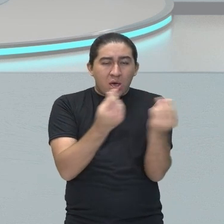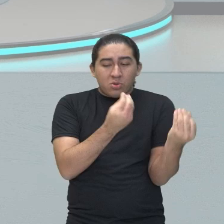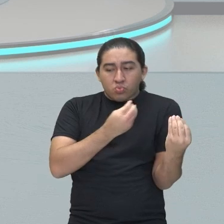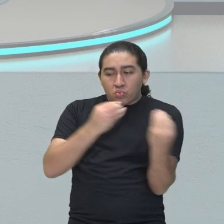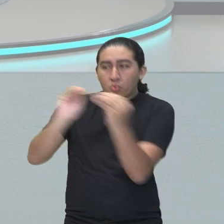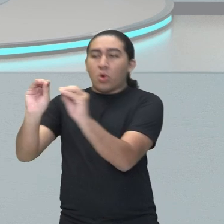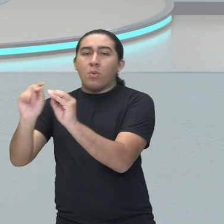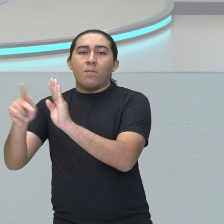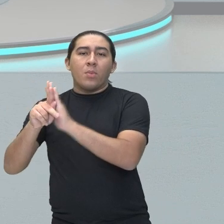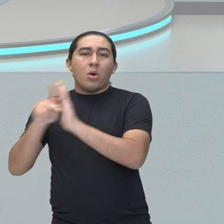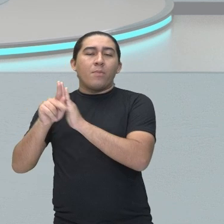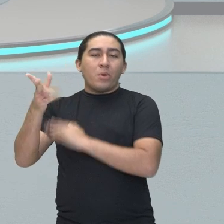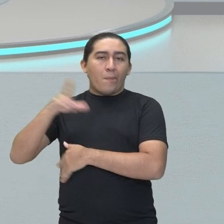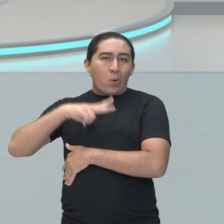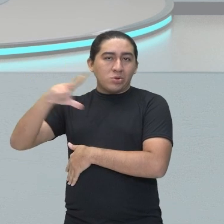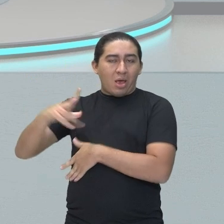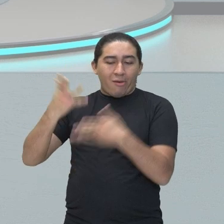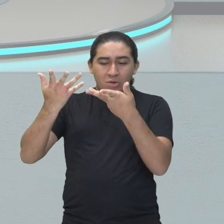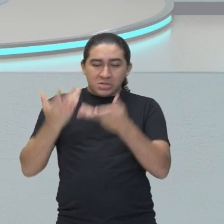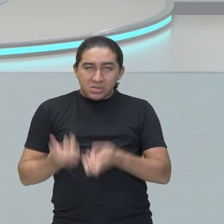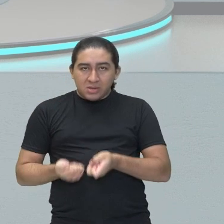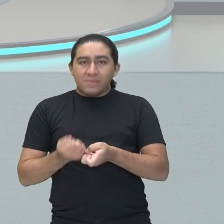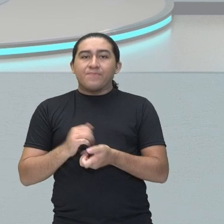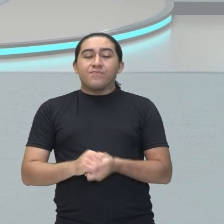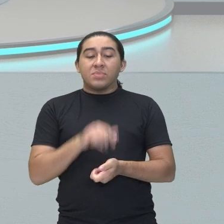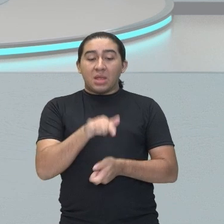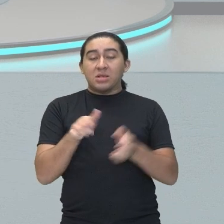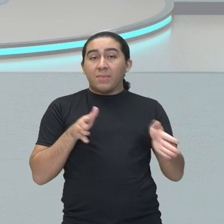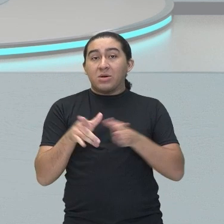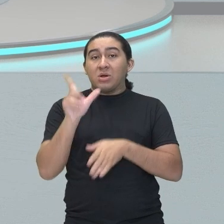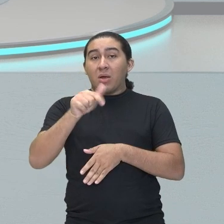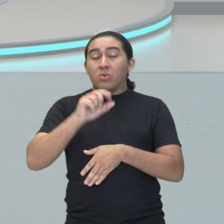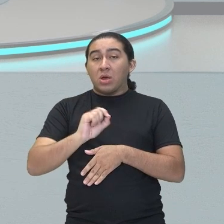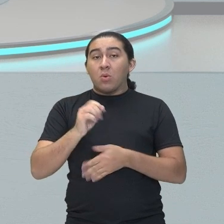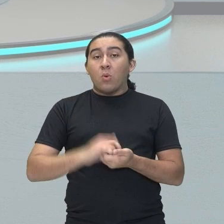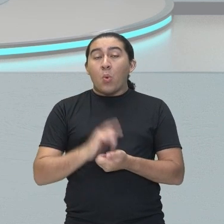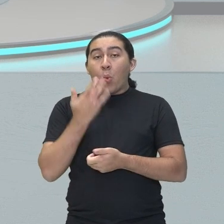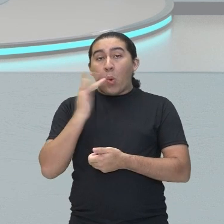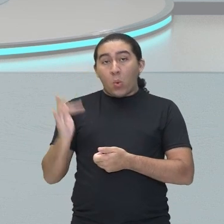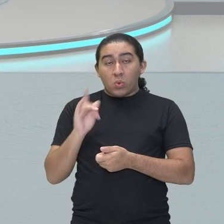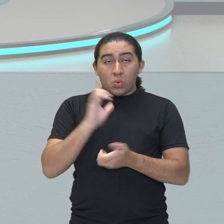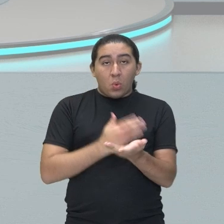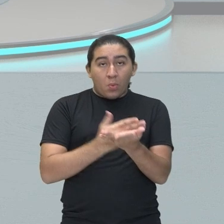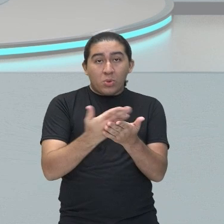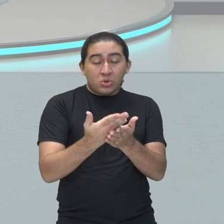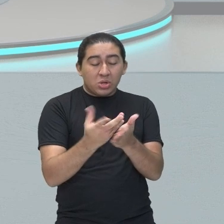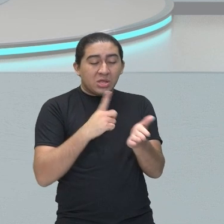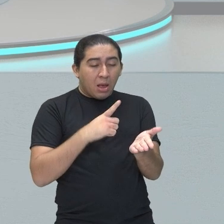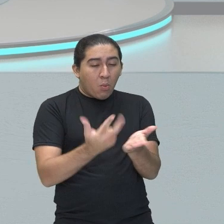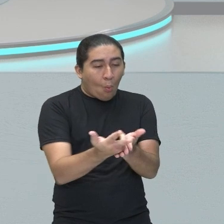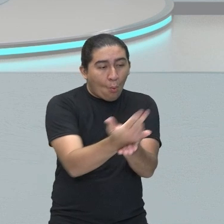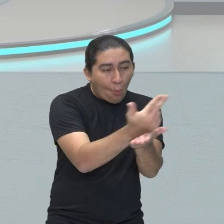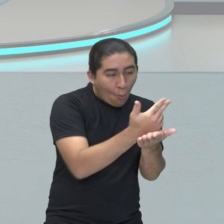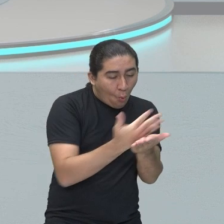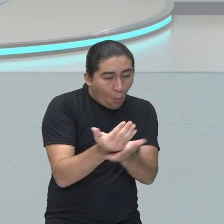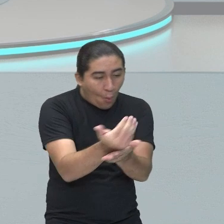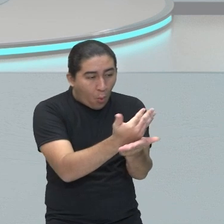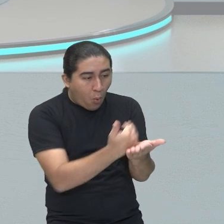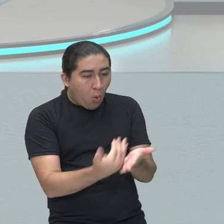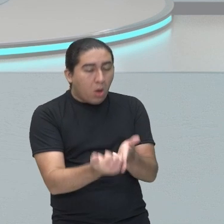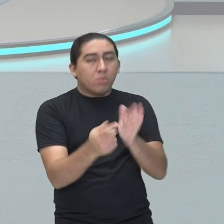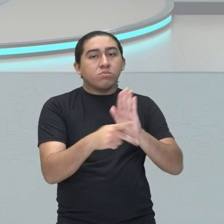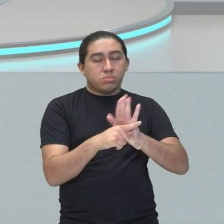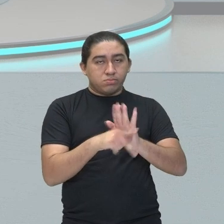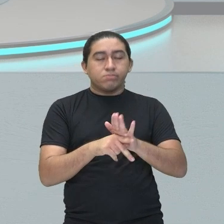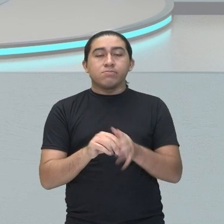Portugal. E nesse período foi a mineração do ouro, em Minas Gerais. Então, o arcadismo tem um foco